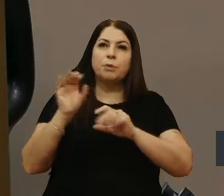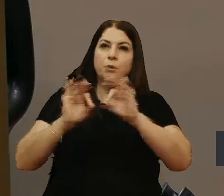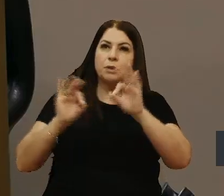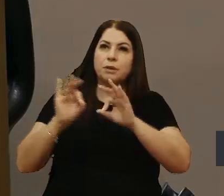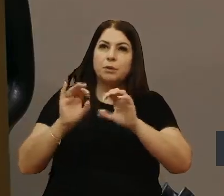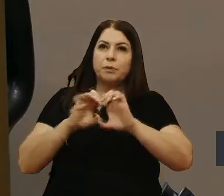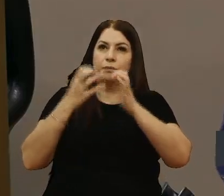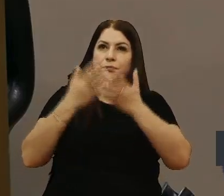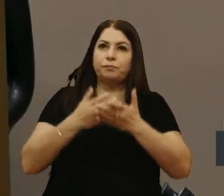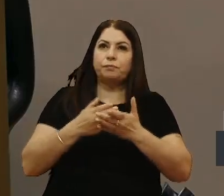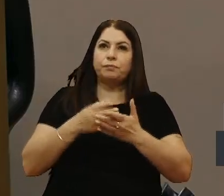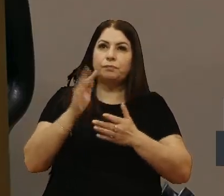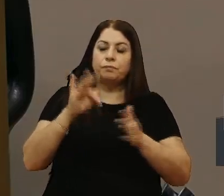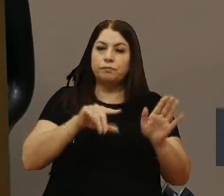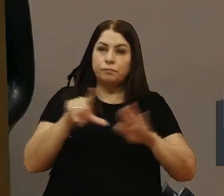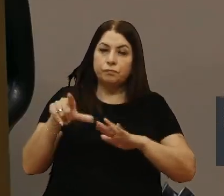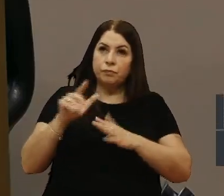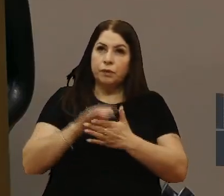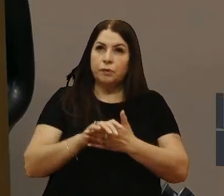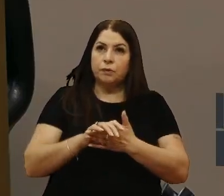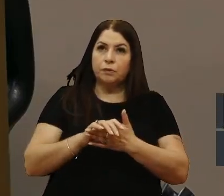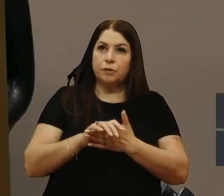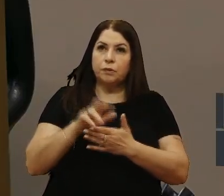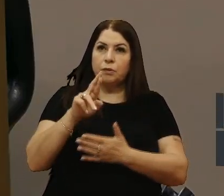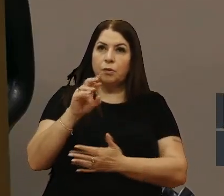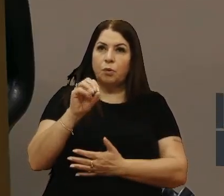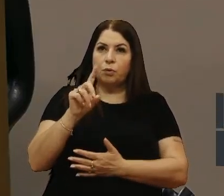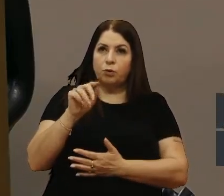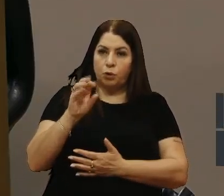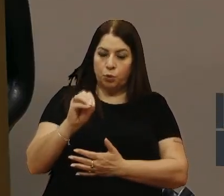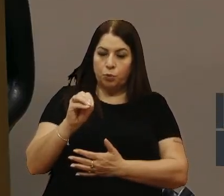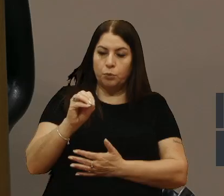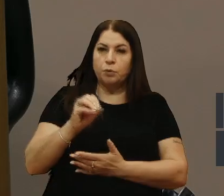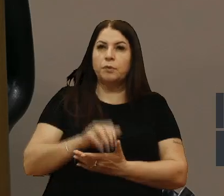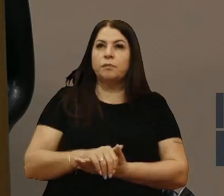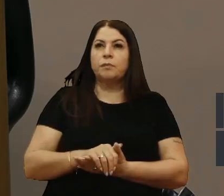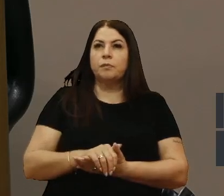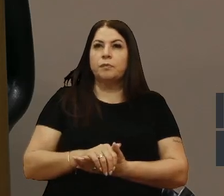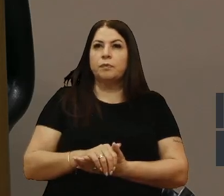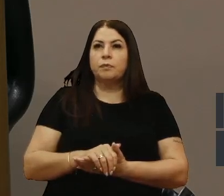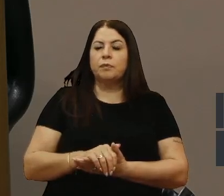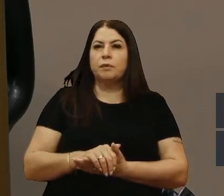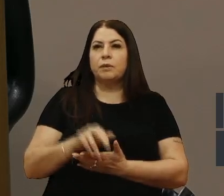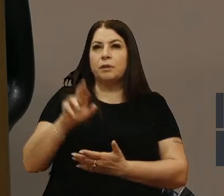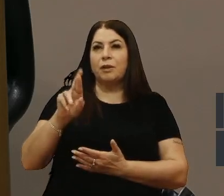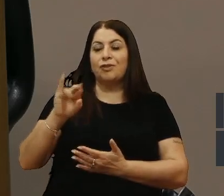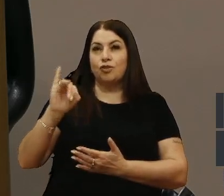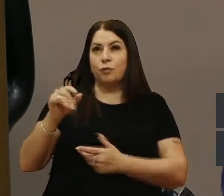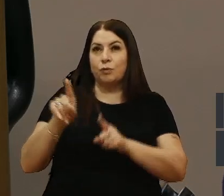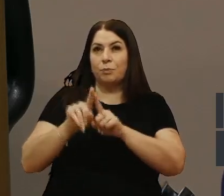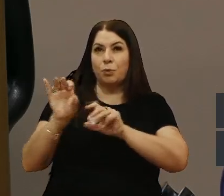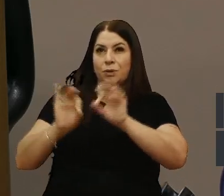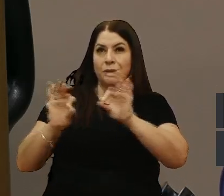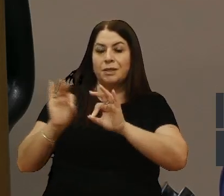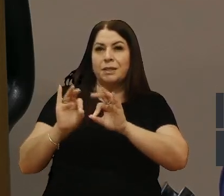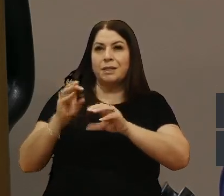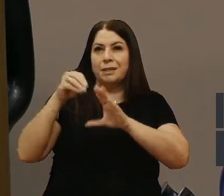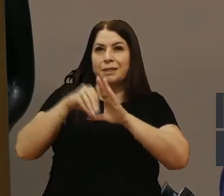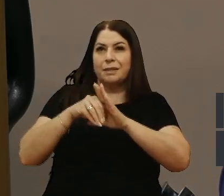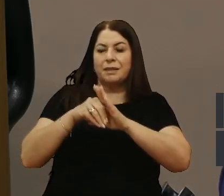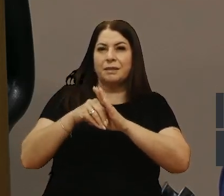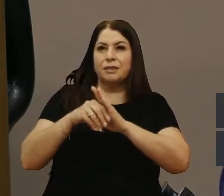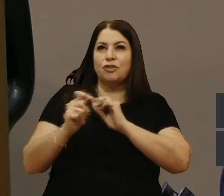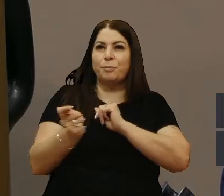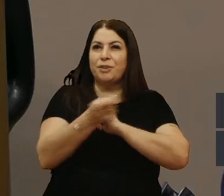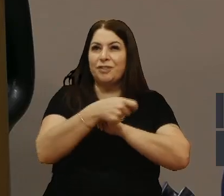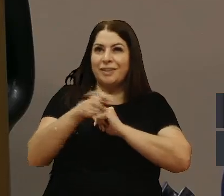do evento que ocorreu neste final de semana ao Rodrigo Nitsky, né, do Recreio da Juventude, organizador do interno de beach tênis